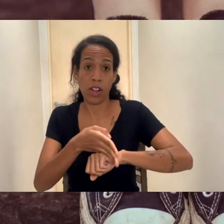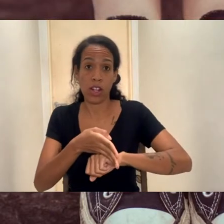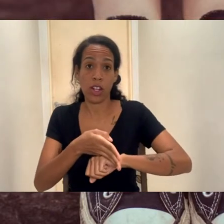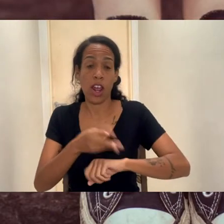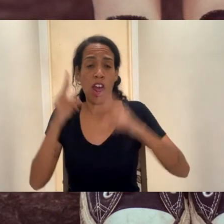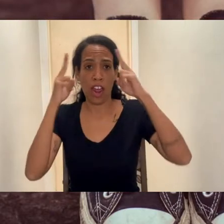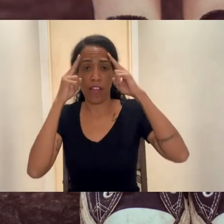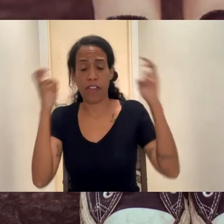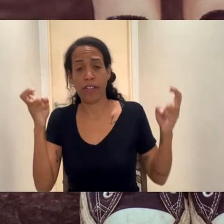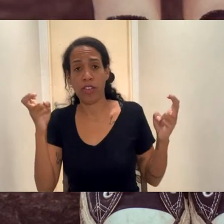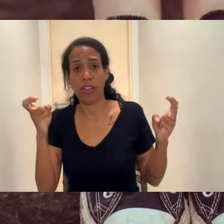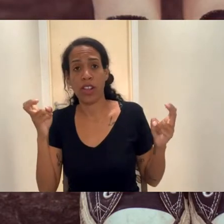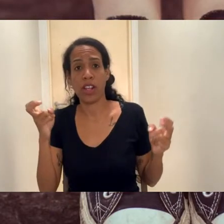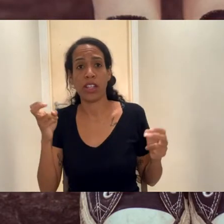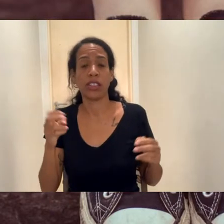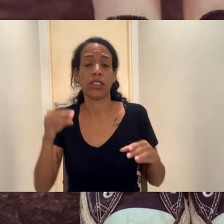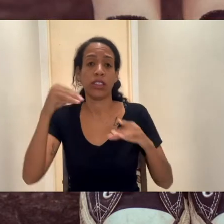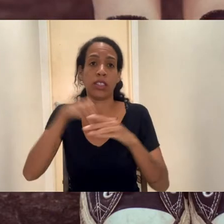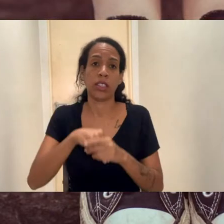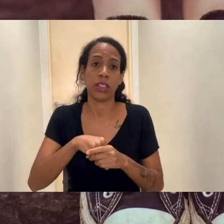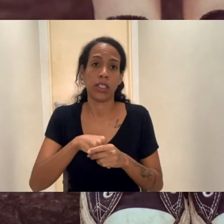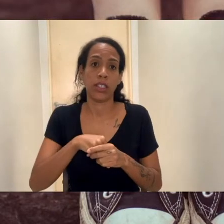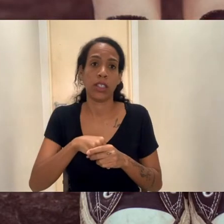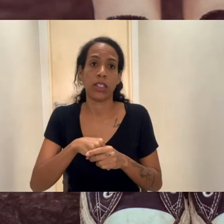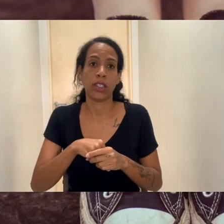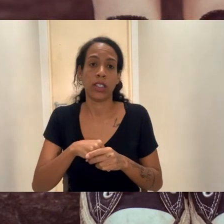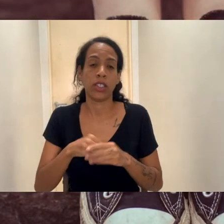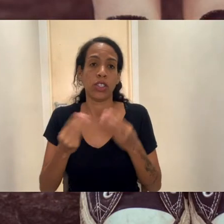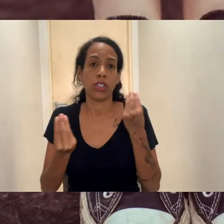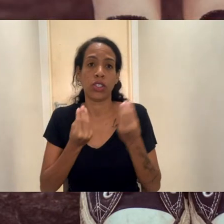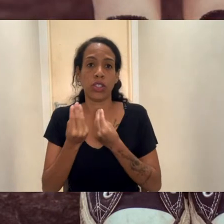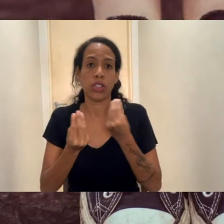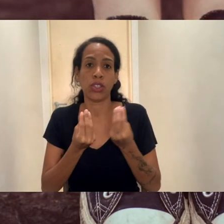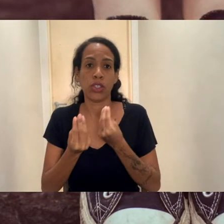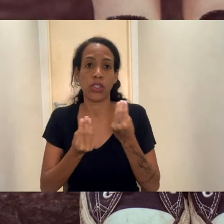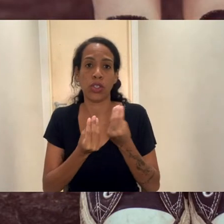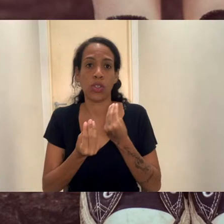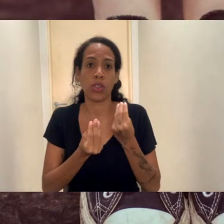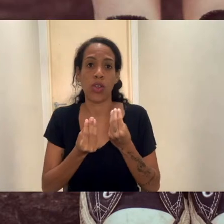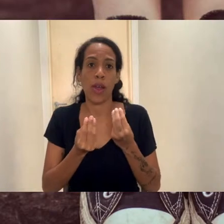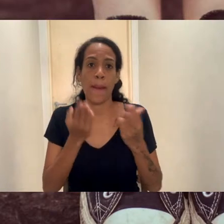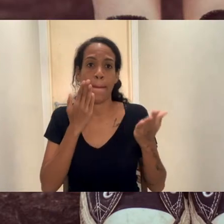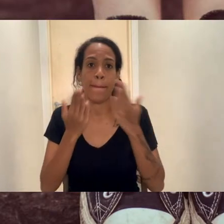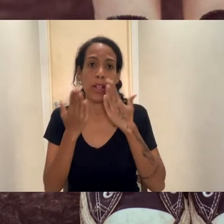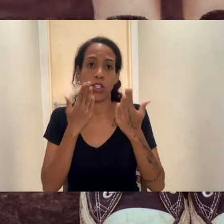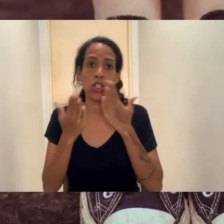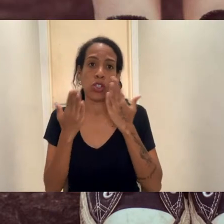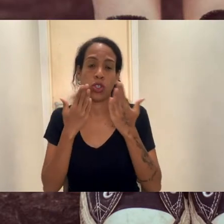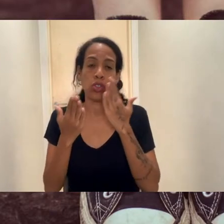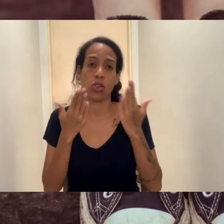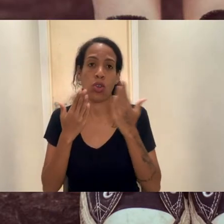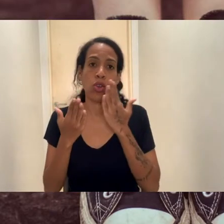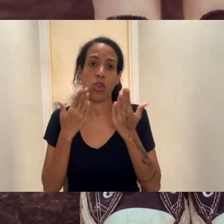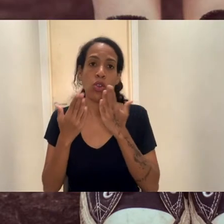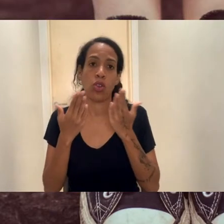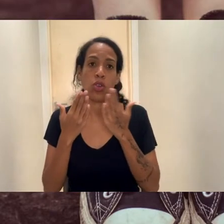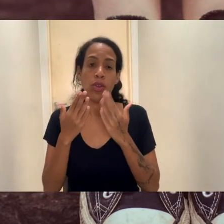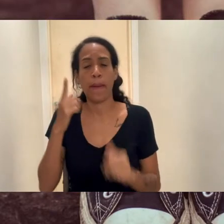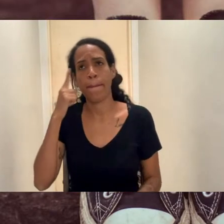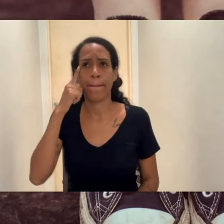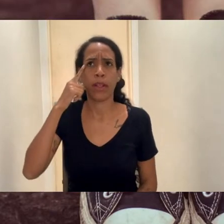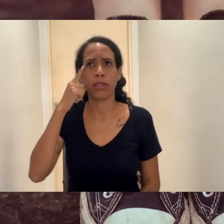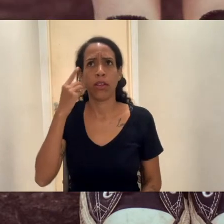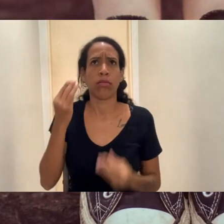violências institucionais, né, na atuação enquanto psicóloga, né, de sistema socioeducativo e pensando